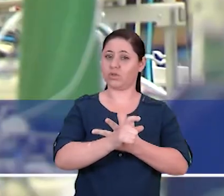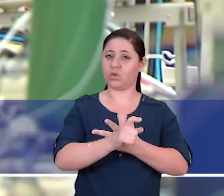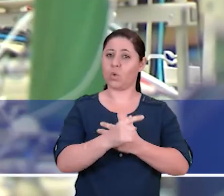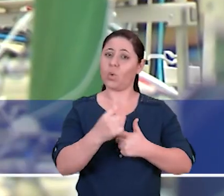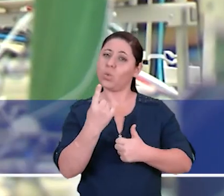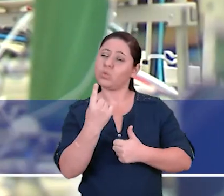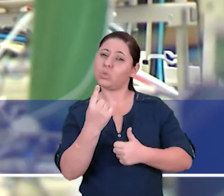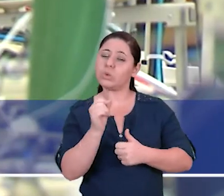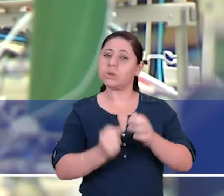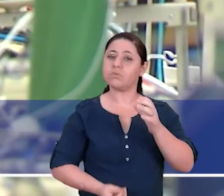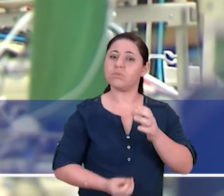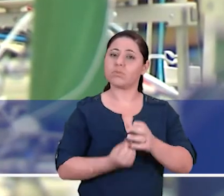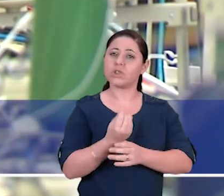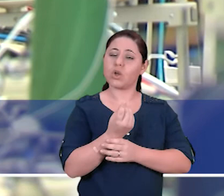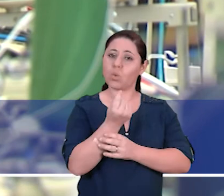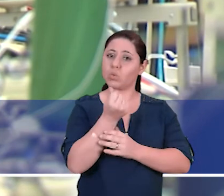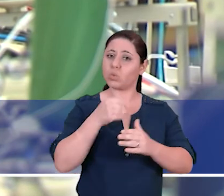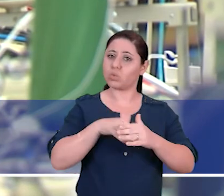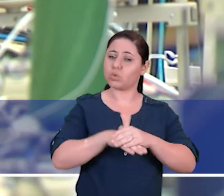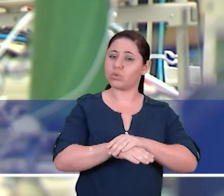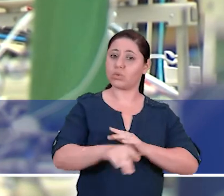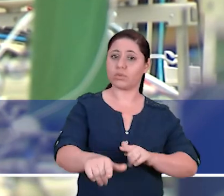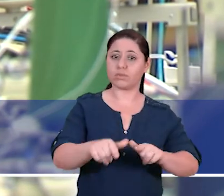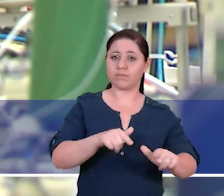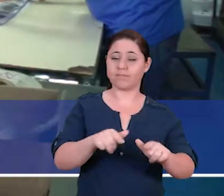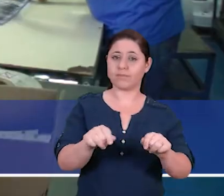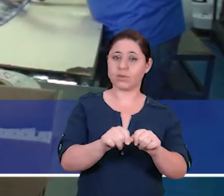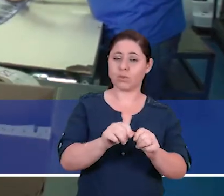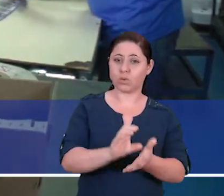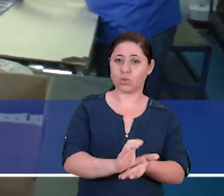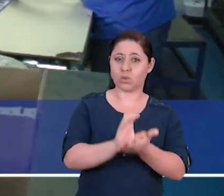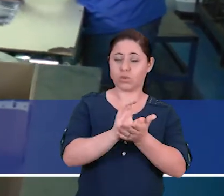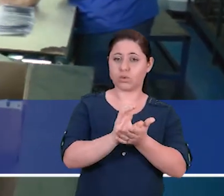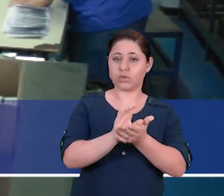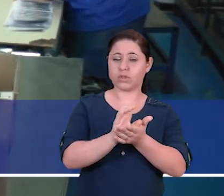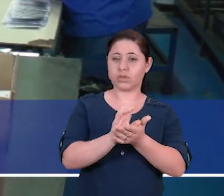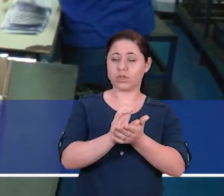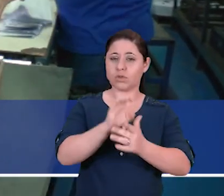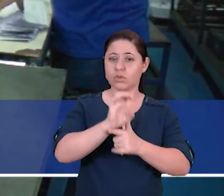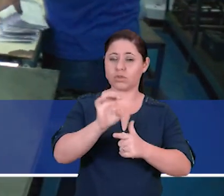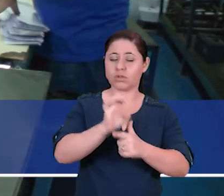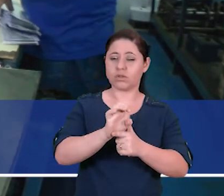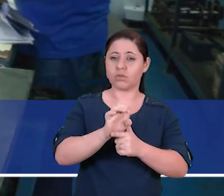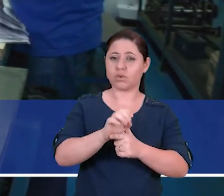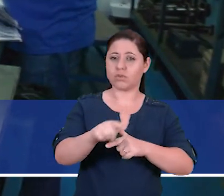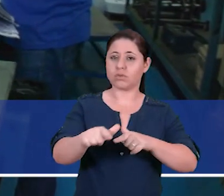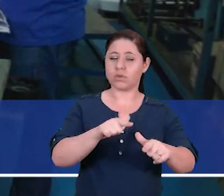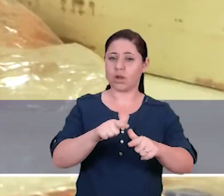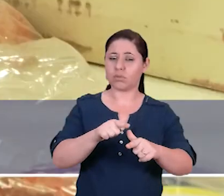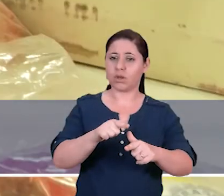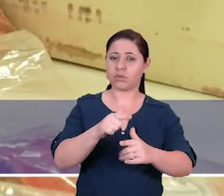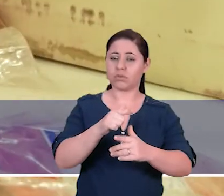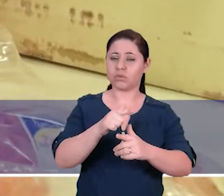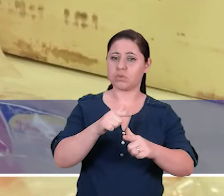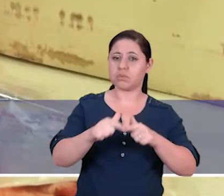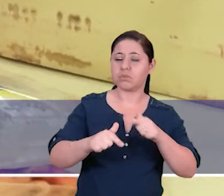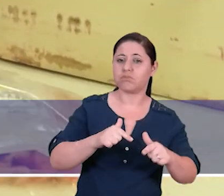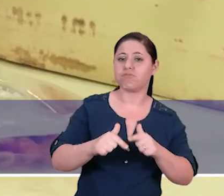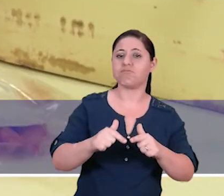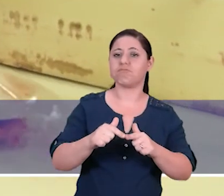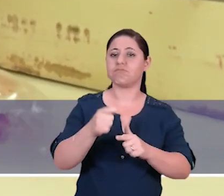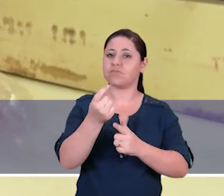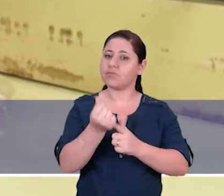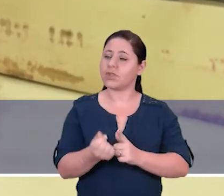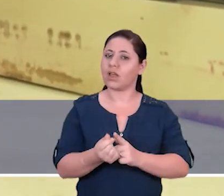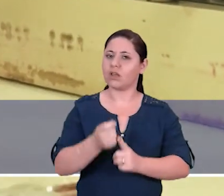Executivo, dentre eles o que cria o Fundo Estadual do Trabalho e o Conselho Estadual do Trabalho, Emprego e Renda. A aprovação é